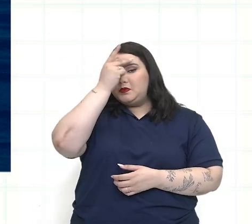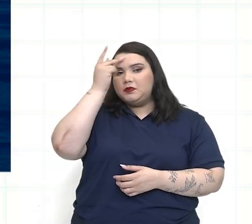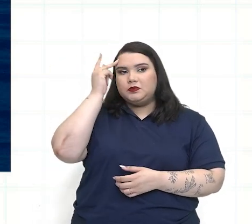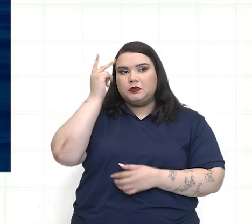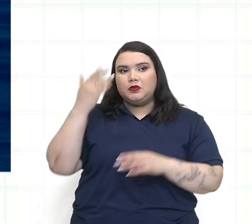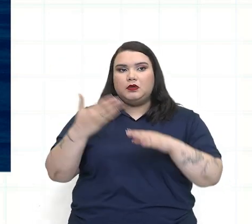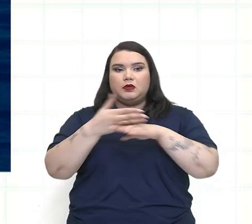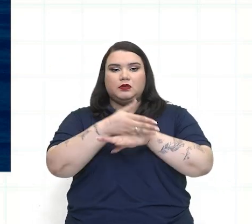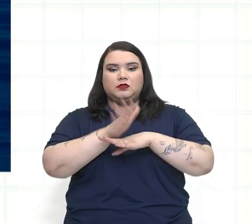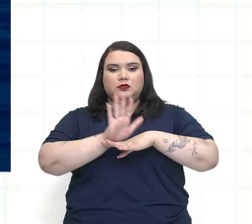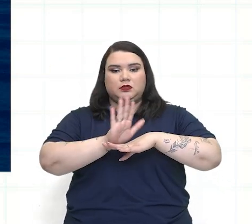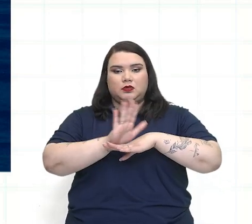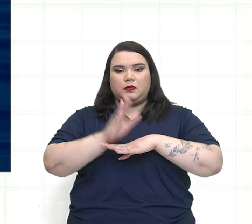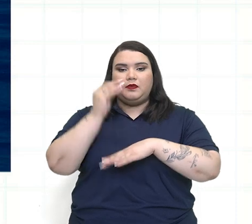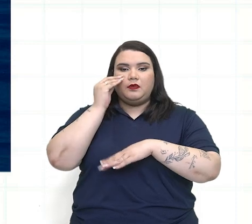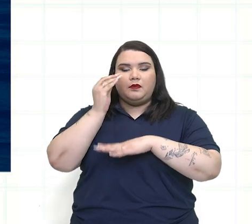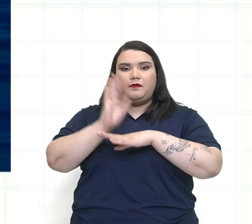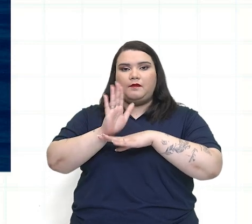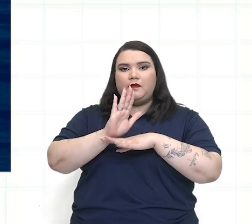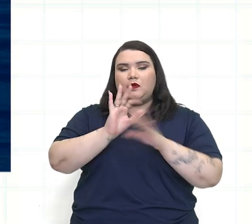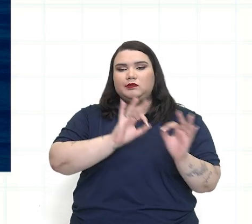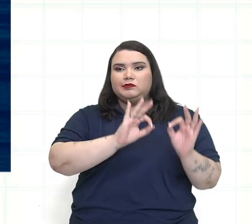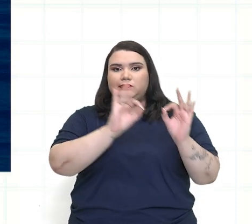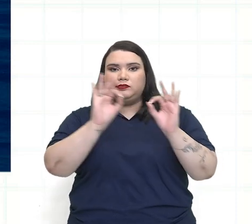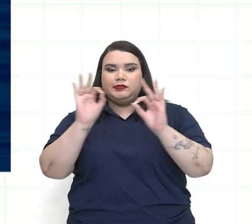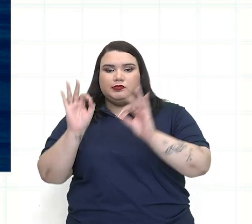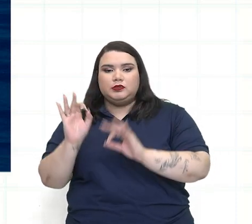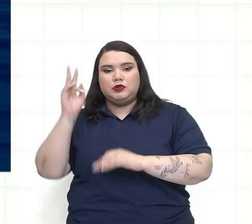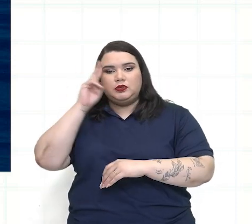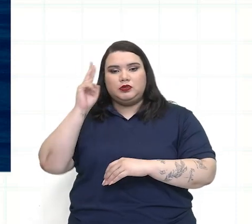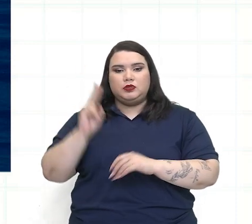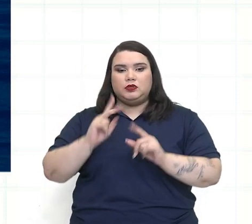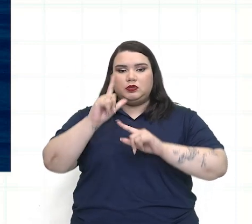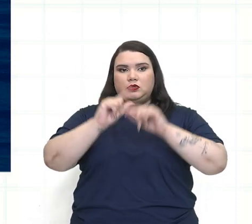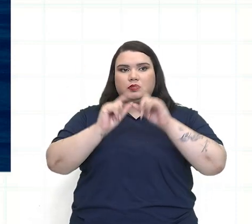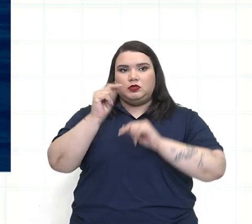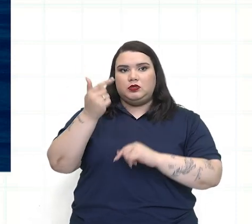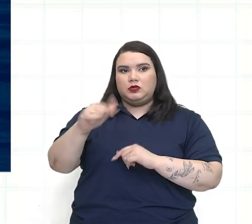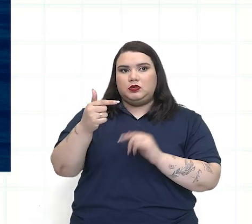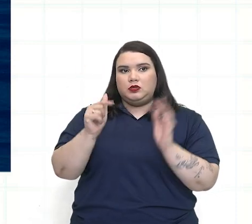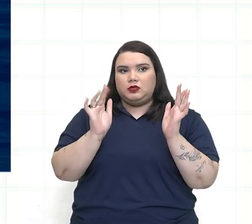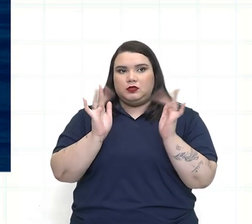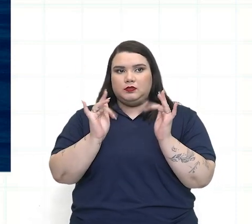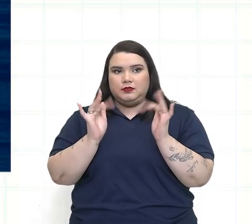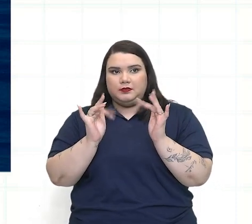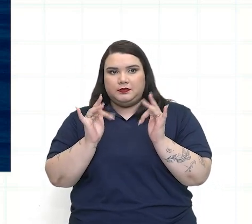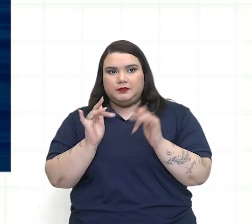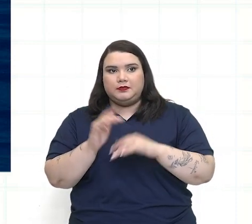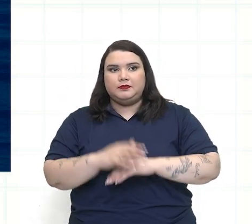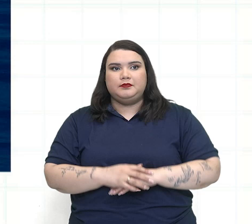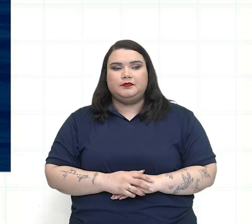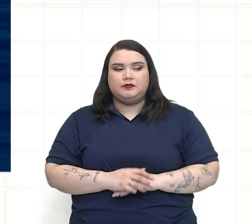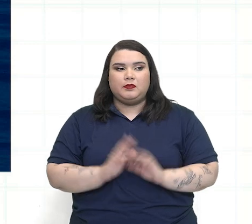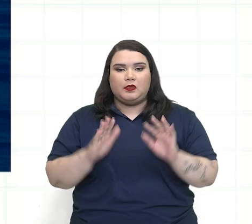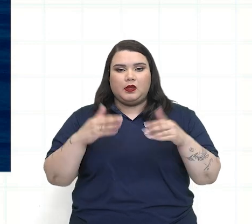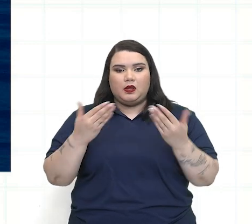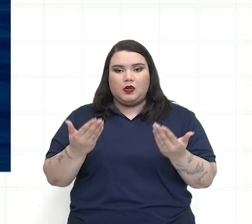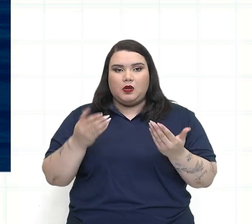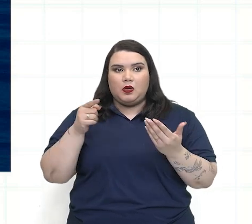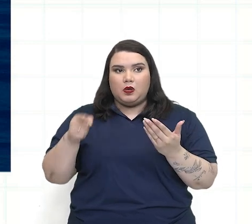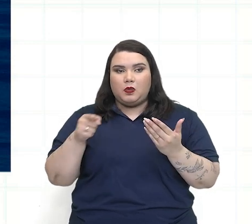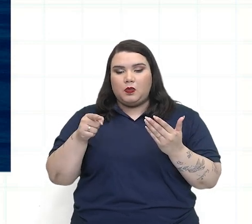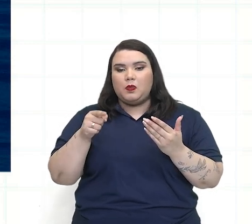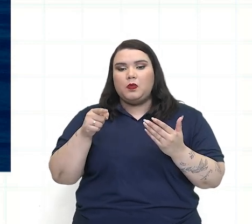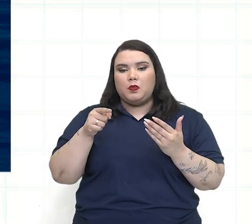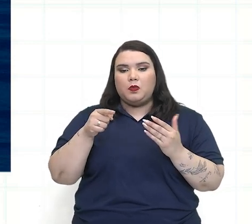indo ao cinema, passava um filme engraçado, história de uma estrela que não tinha namorado. Então, observe aqui que o eu